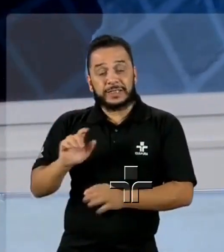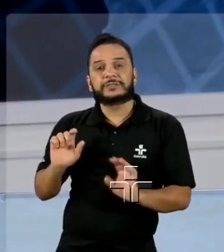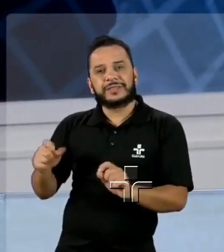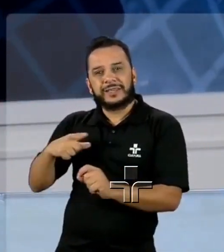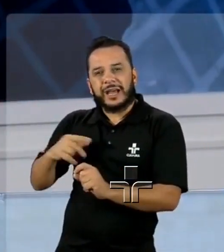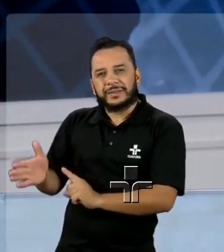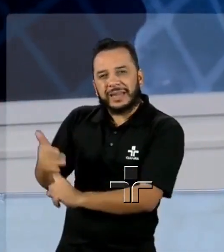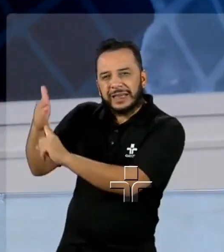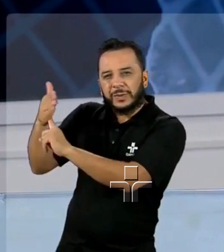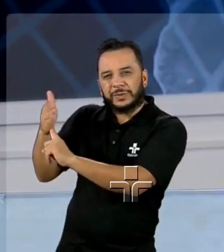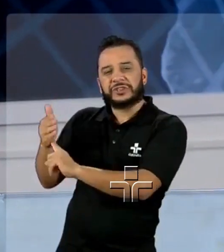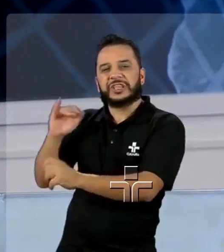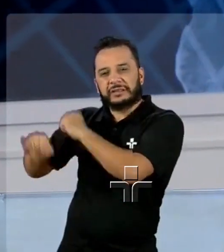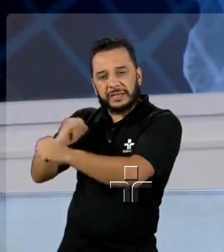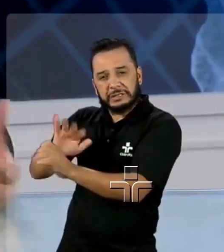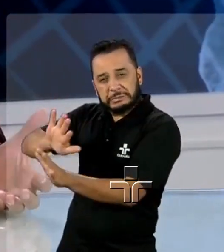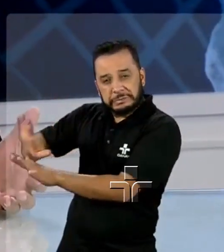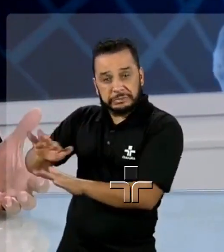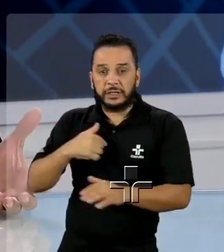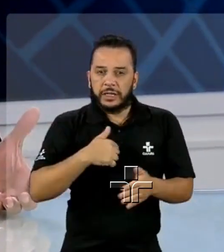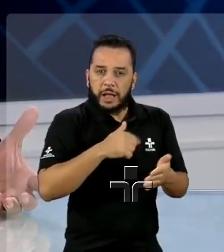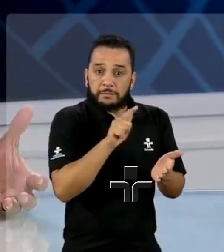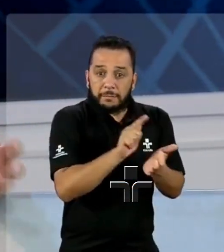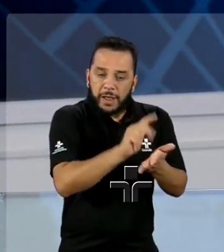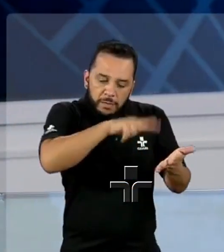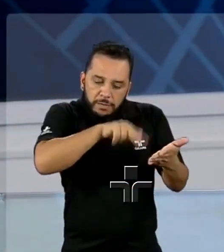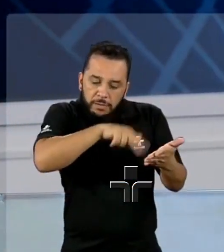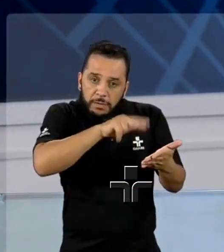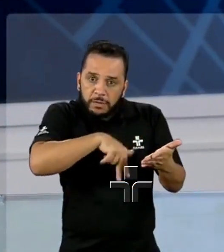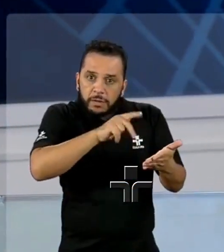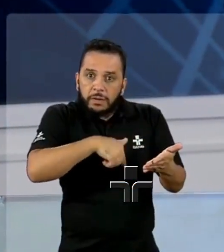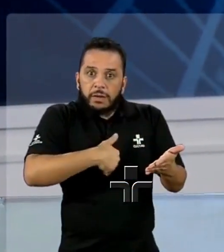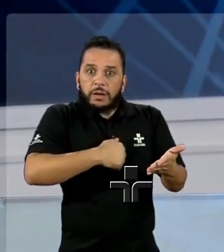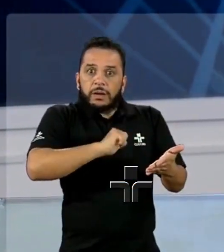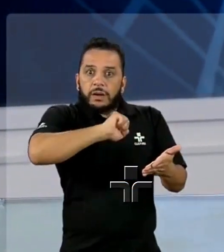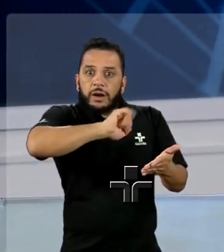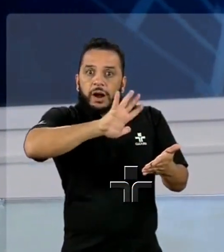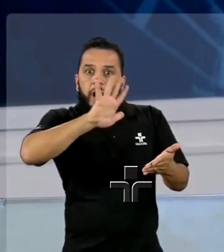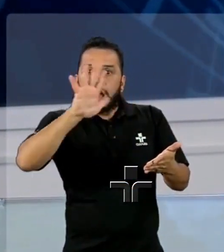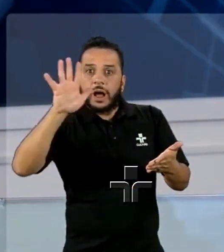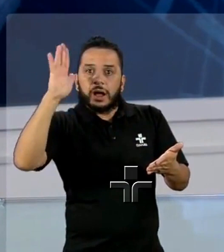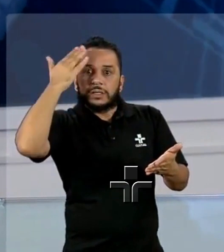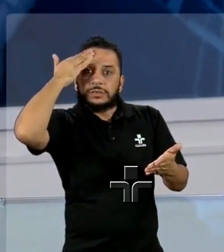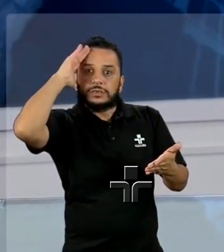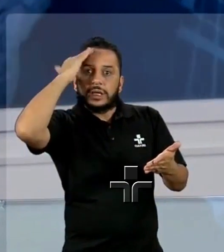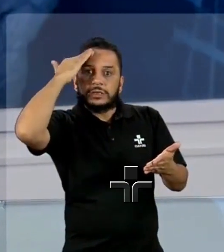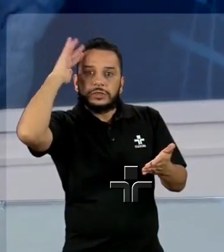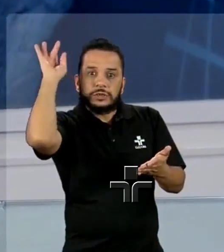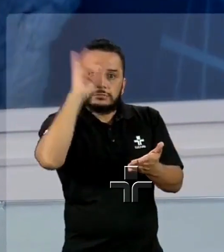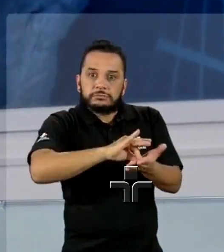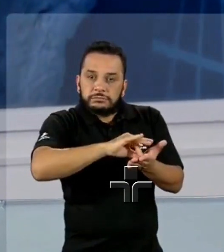sociais e lendo a mídia impressa, como ele teve uma percepção da realidade mais complexa, mais completa,